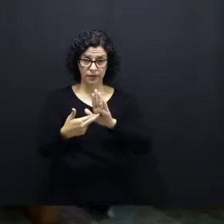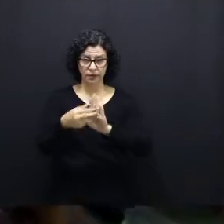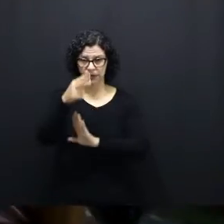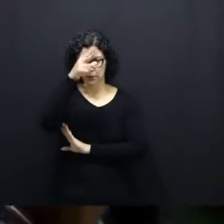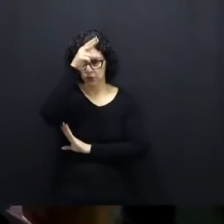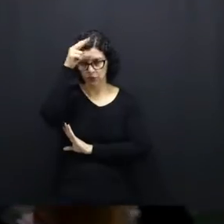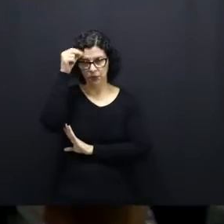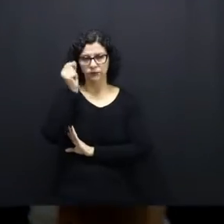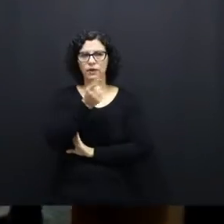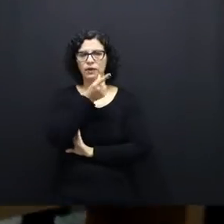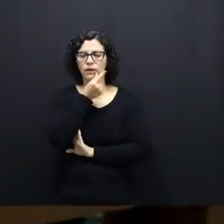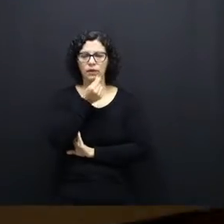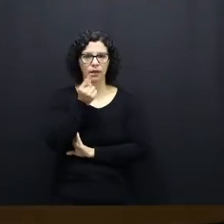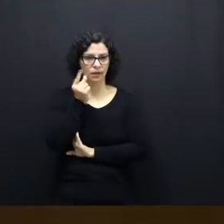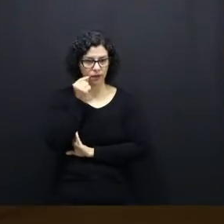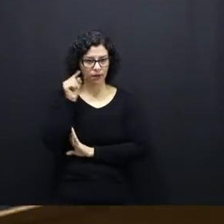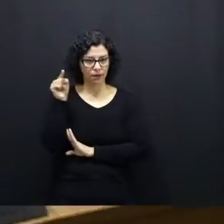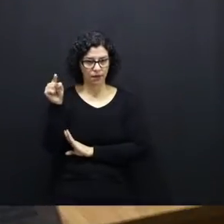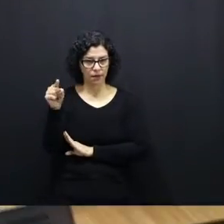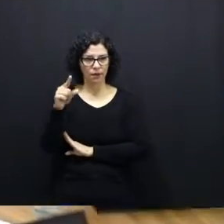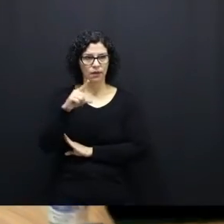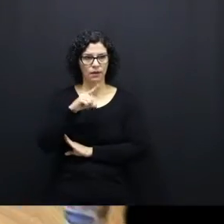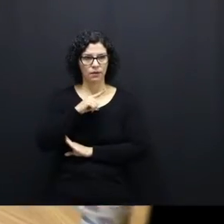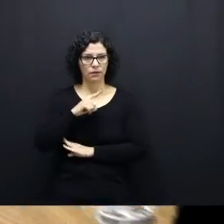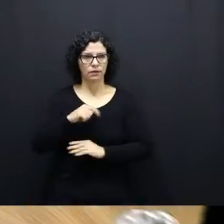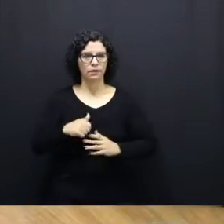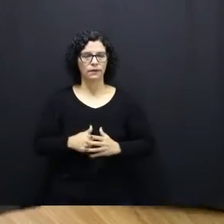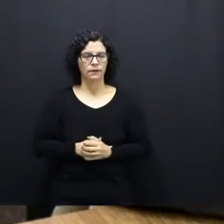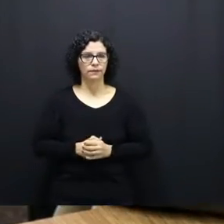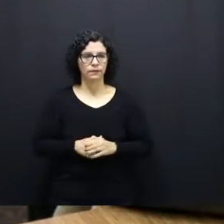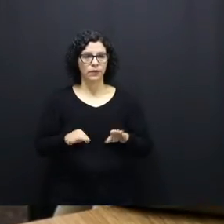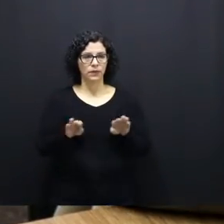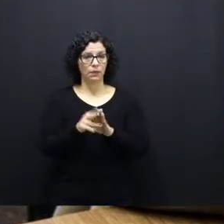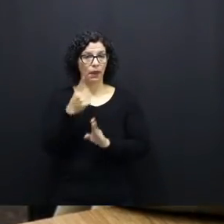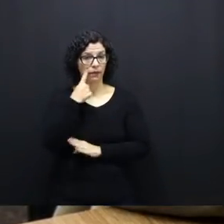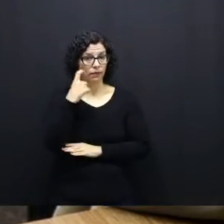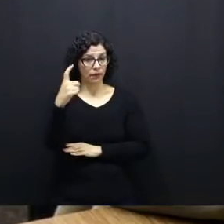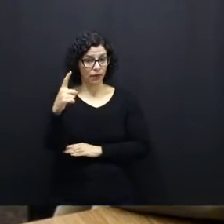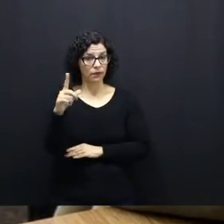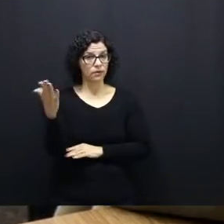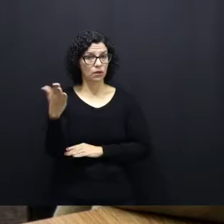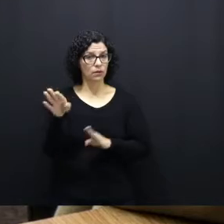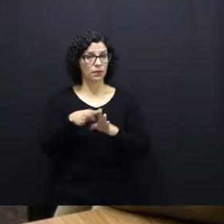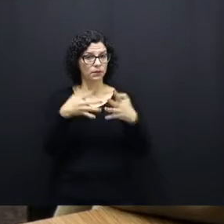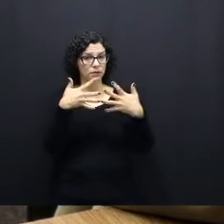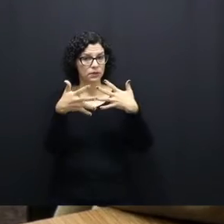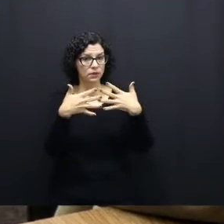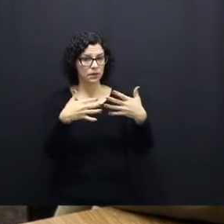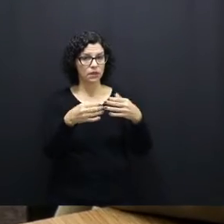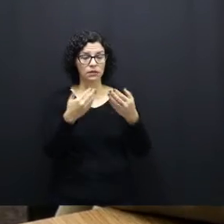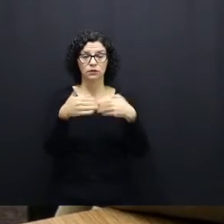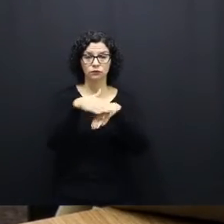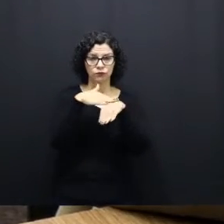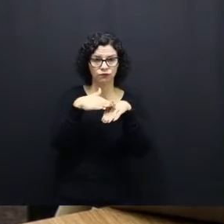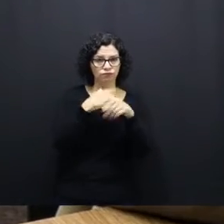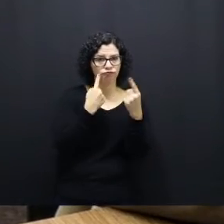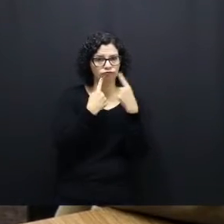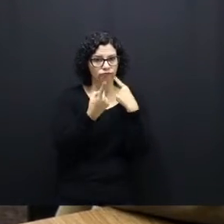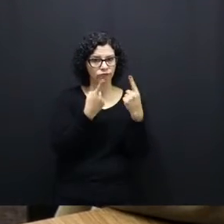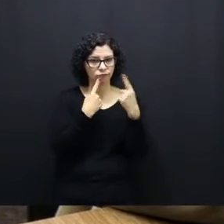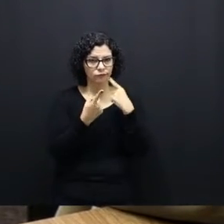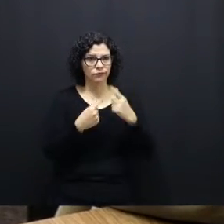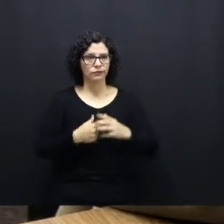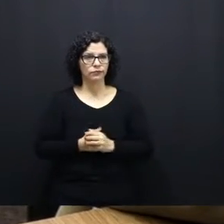prefeita Nina que tem Oi Total interesse em questão da Transparência do diálogo